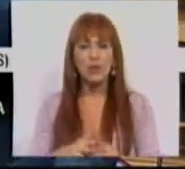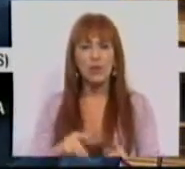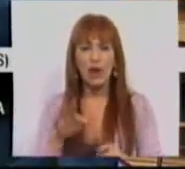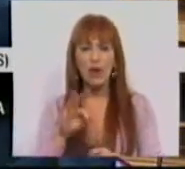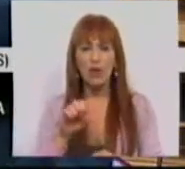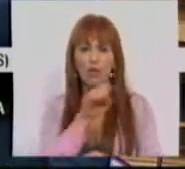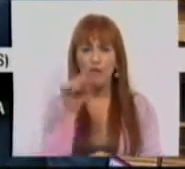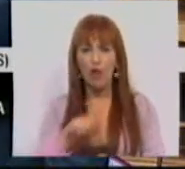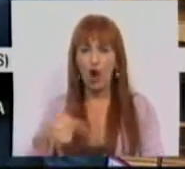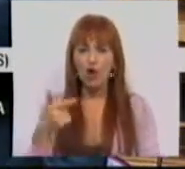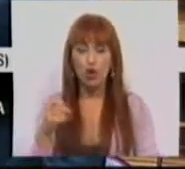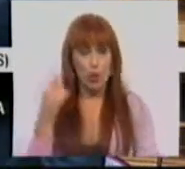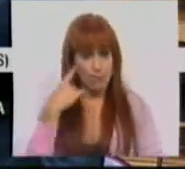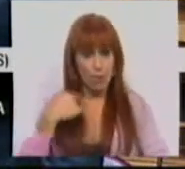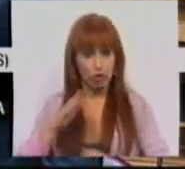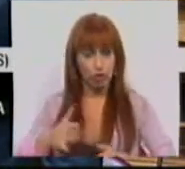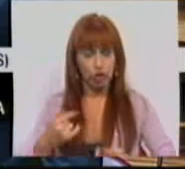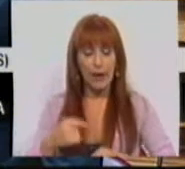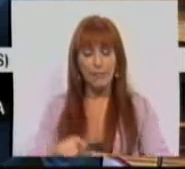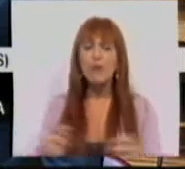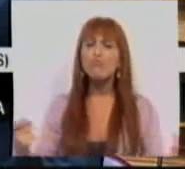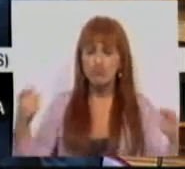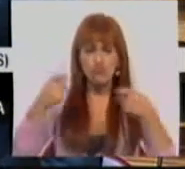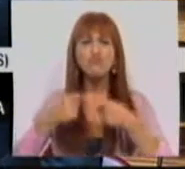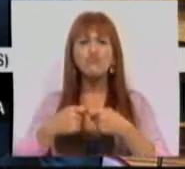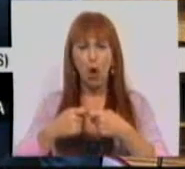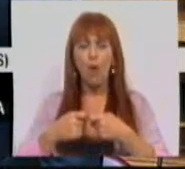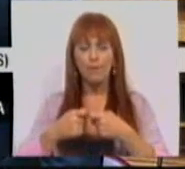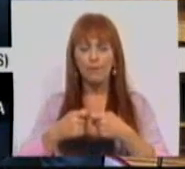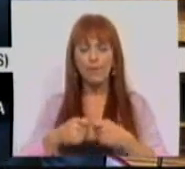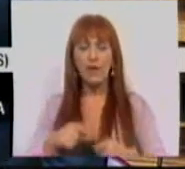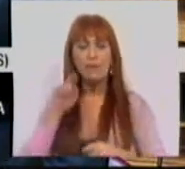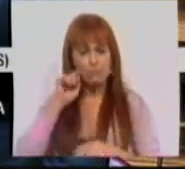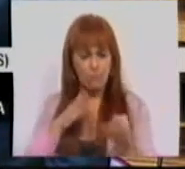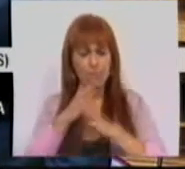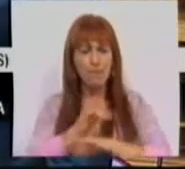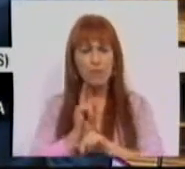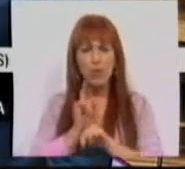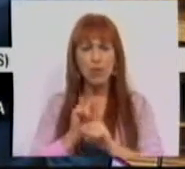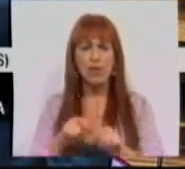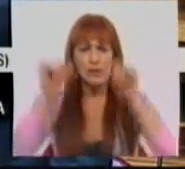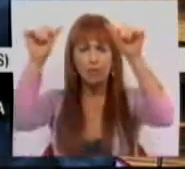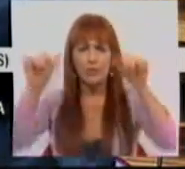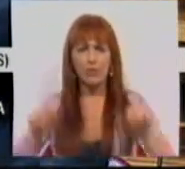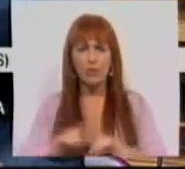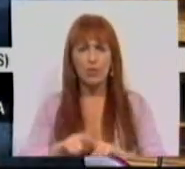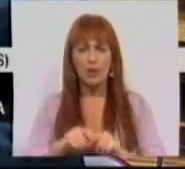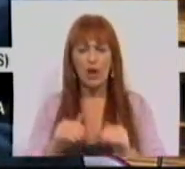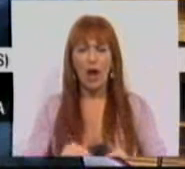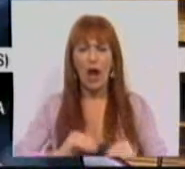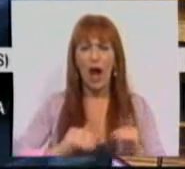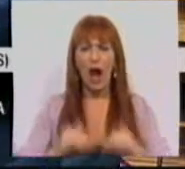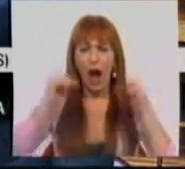Foz Tua, como se demonstrou, é compatível com a manutenção da classificação do Alto